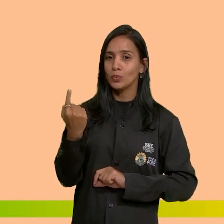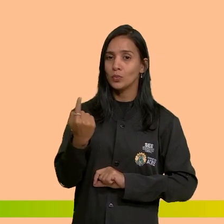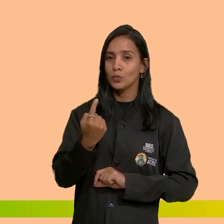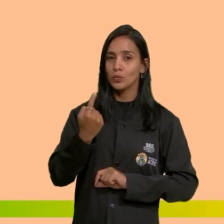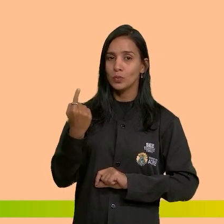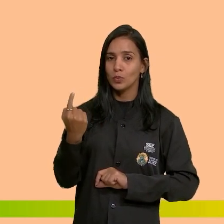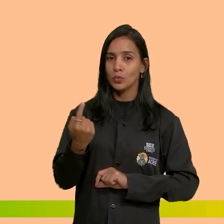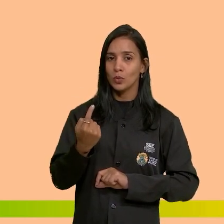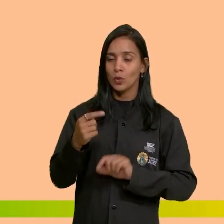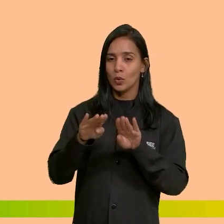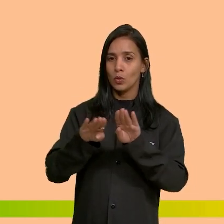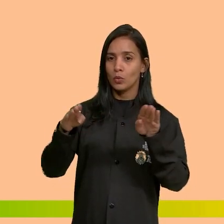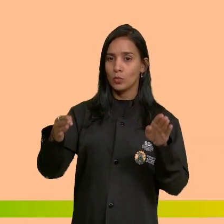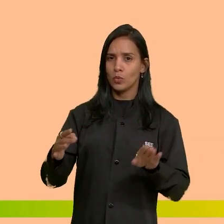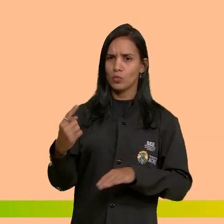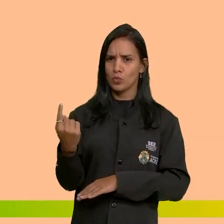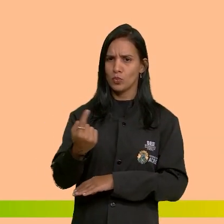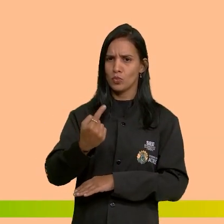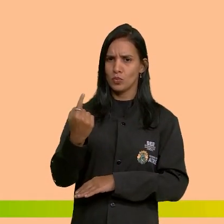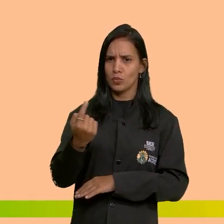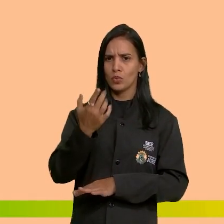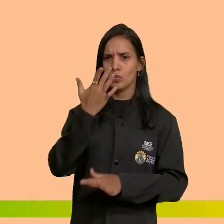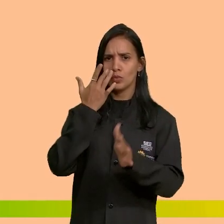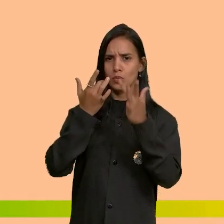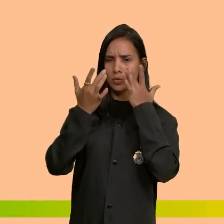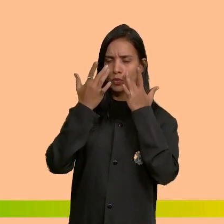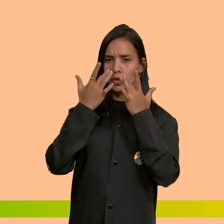cena. Então, trata-se de um